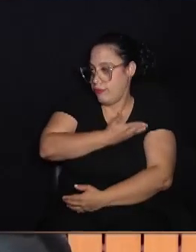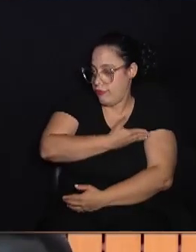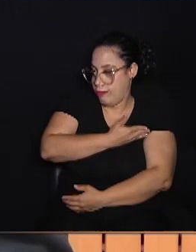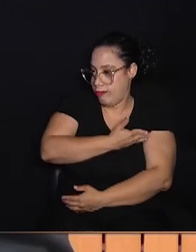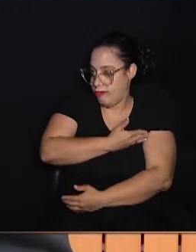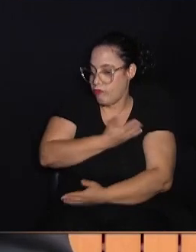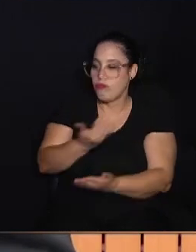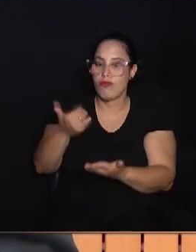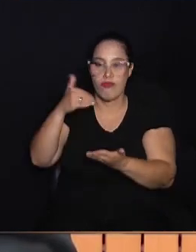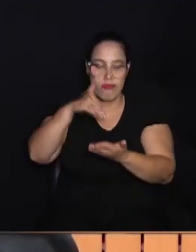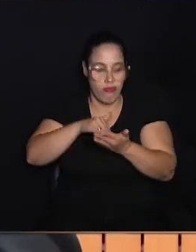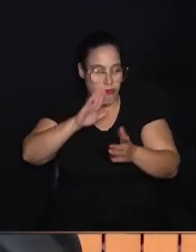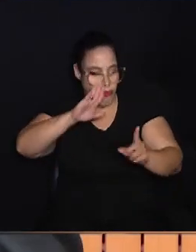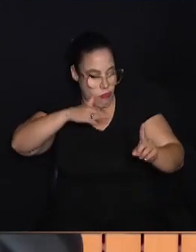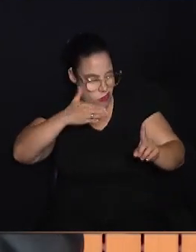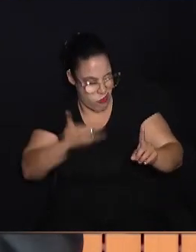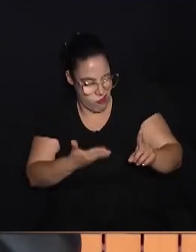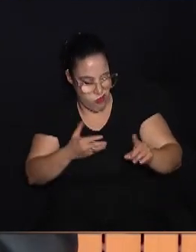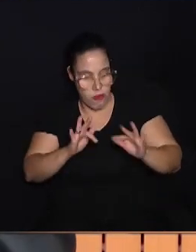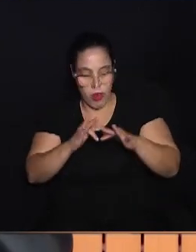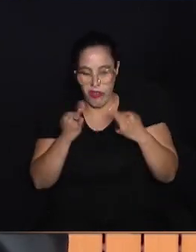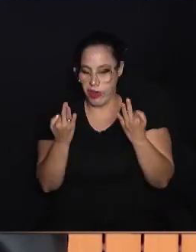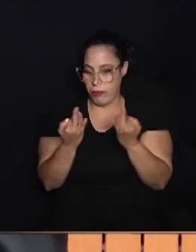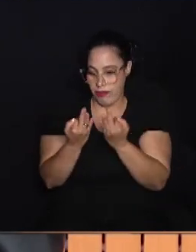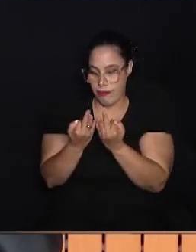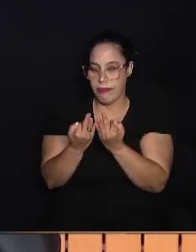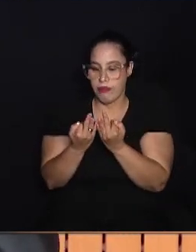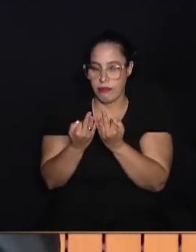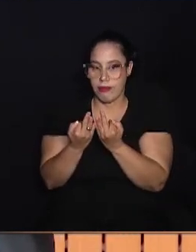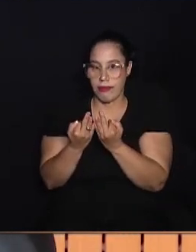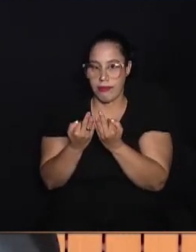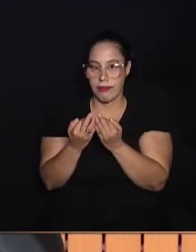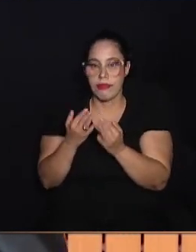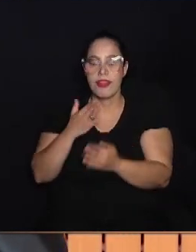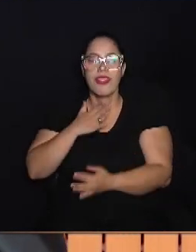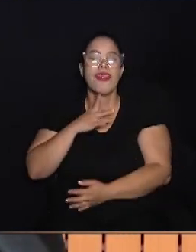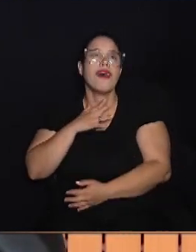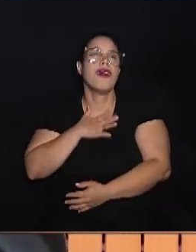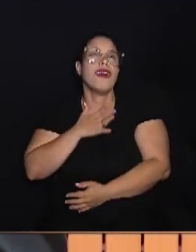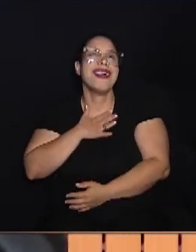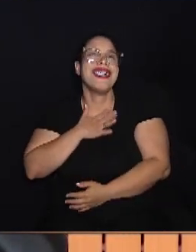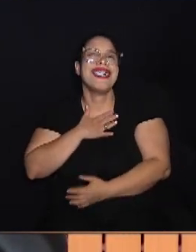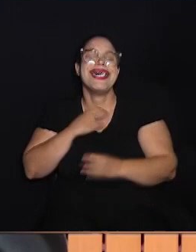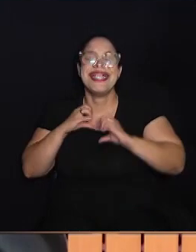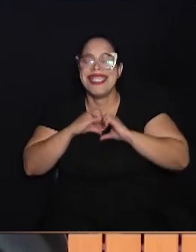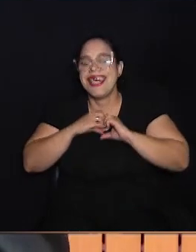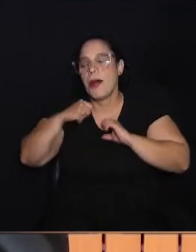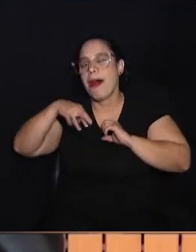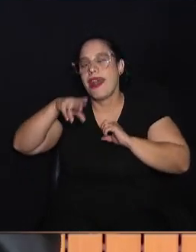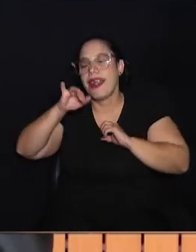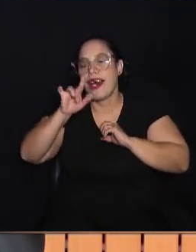amigos que vieram prestigiar aqui a minha família A minha querida esposa